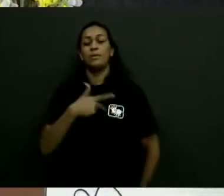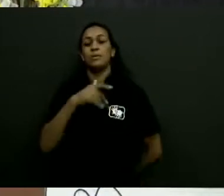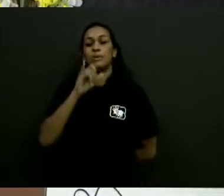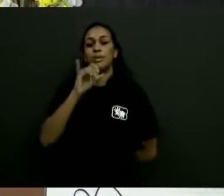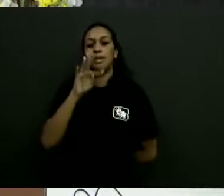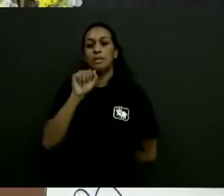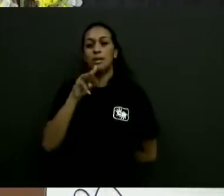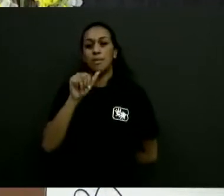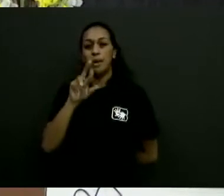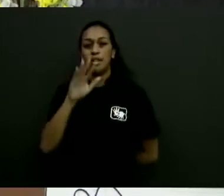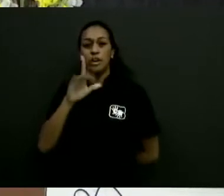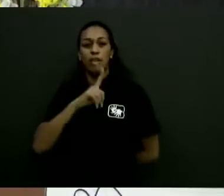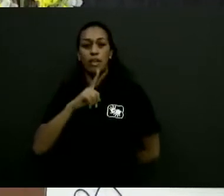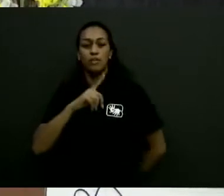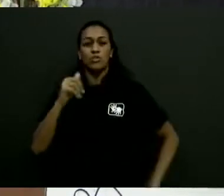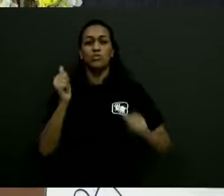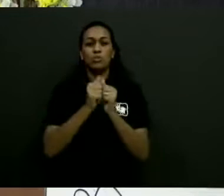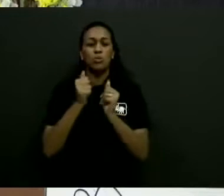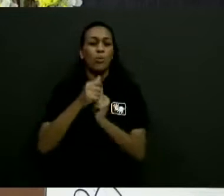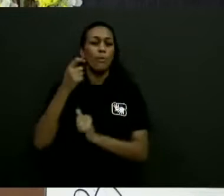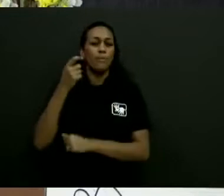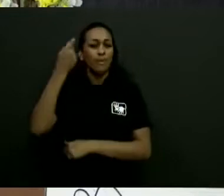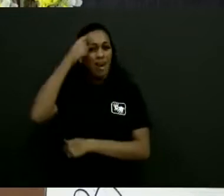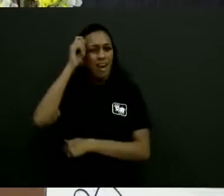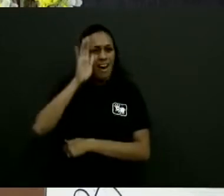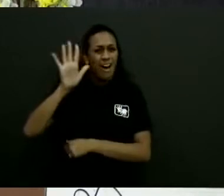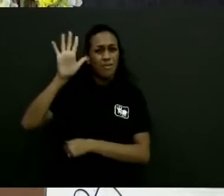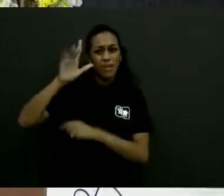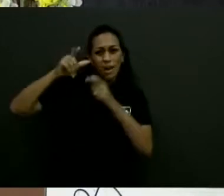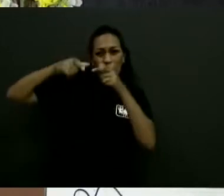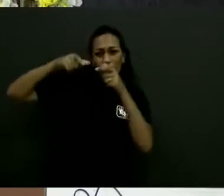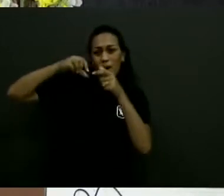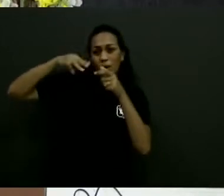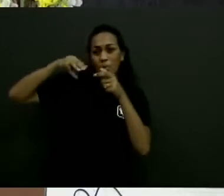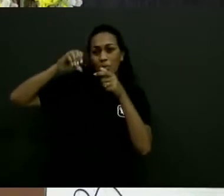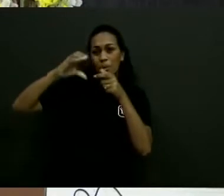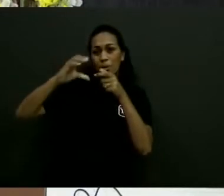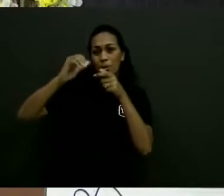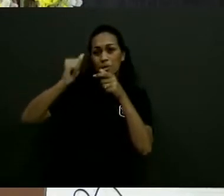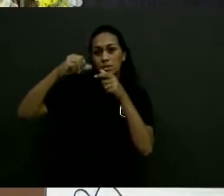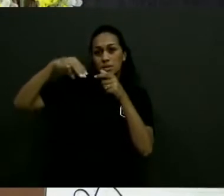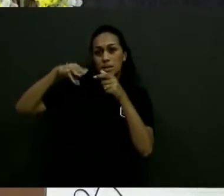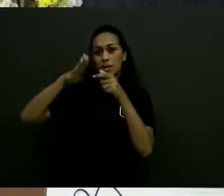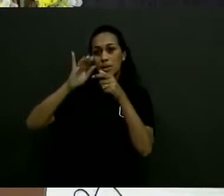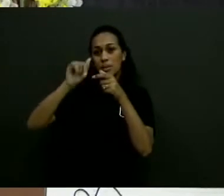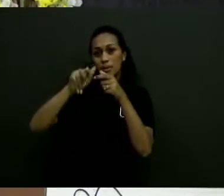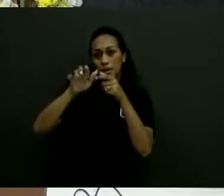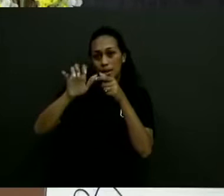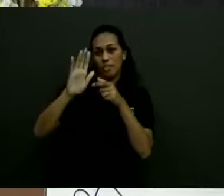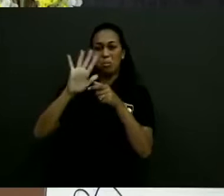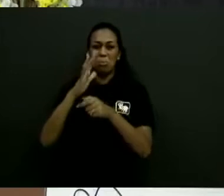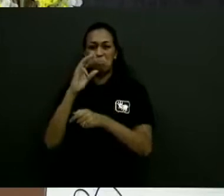estivemos ali em Moçambique, acho que duas ou três vezes, não me lembro agora, acho que duas ou três.